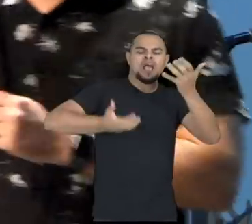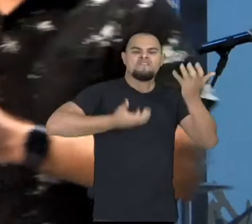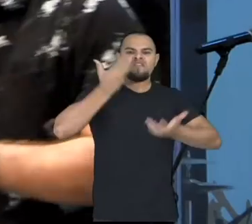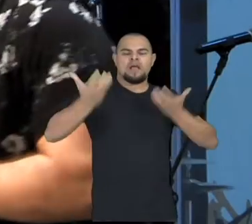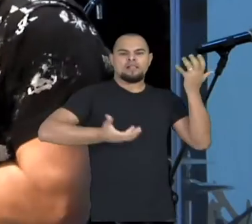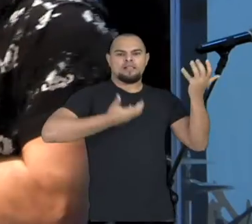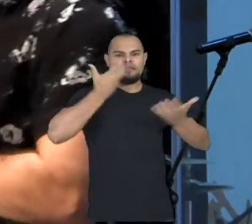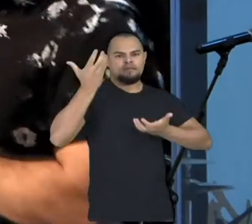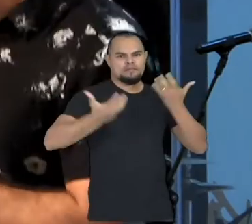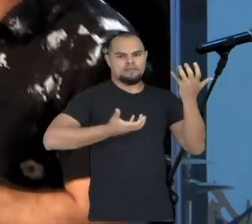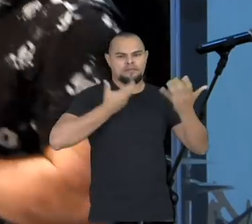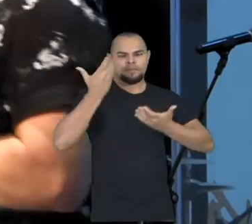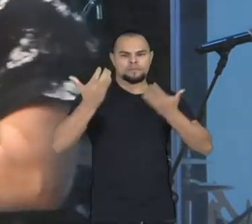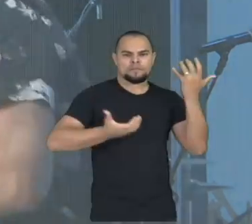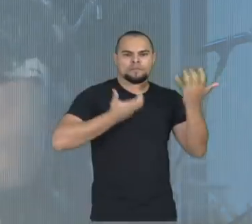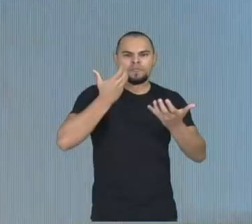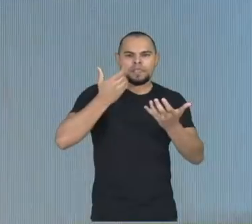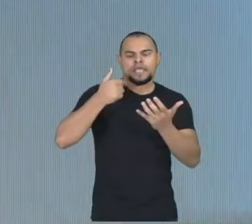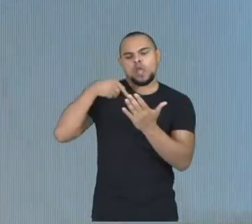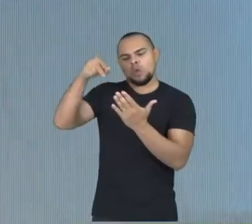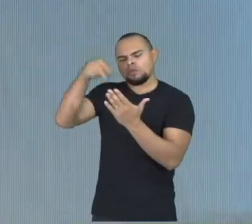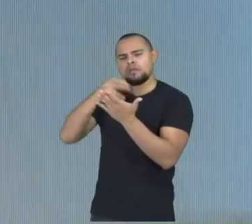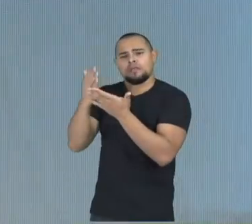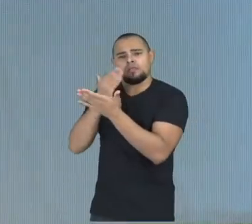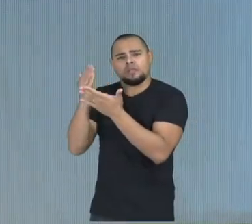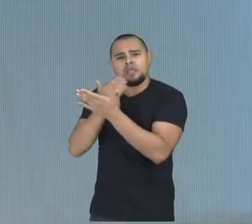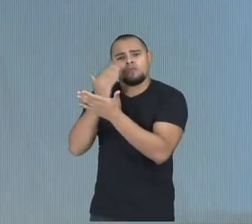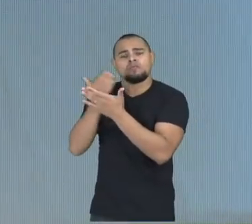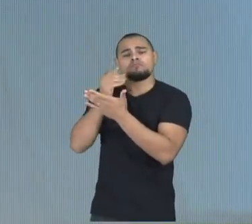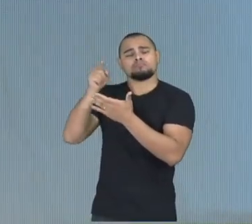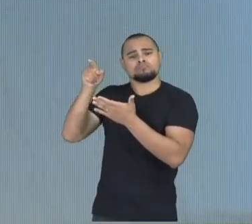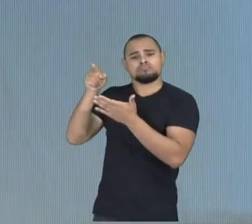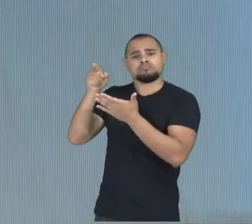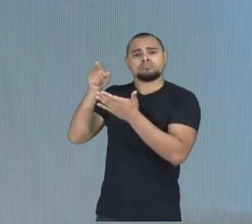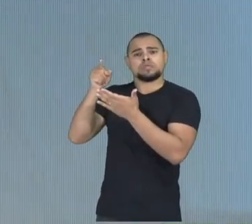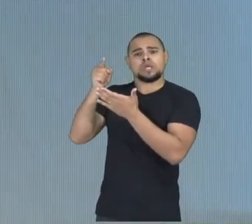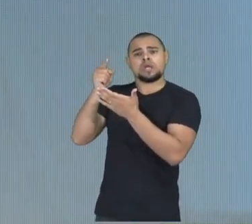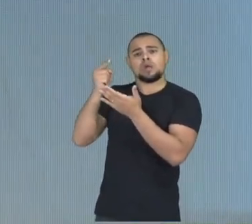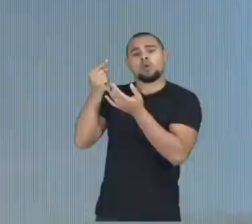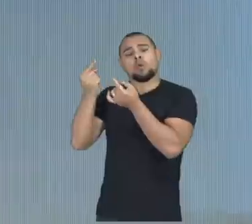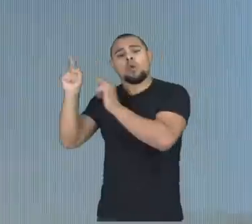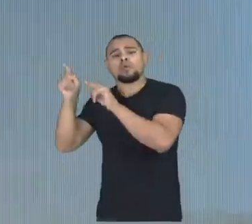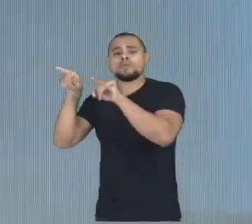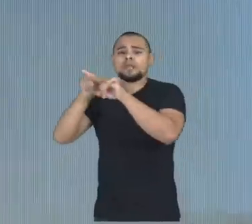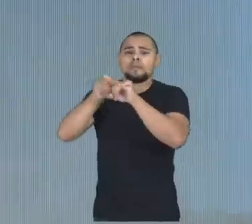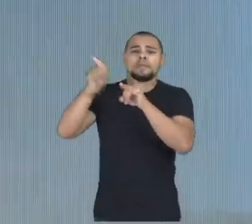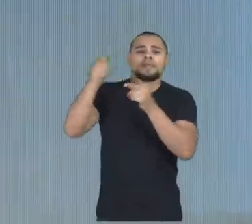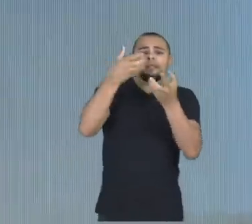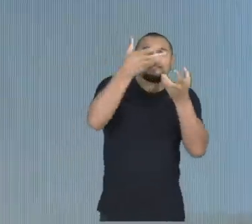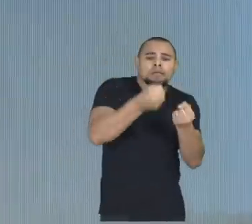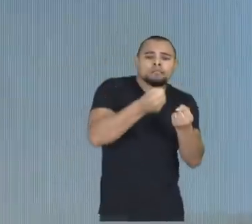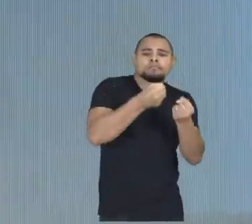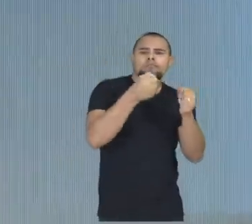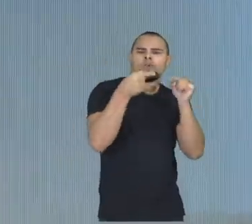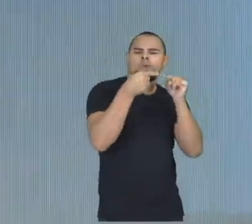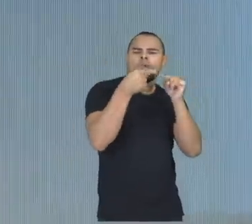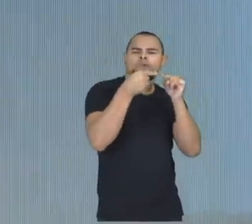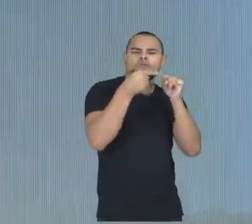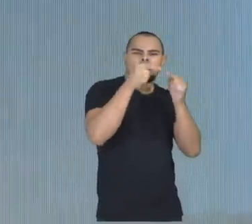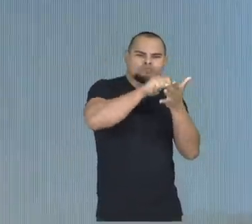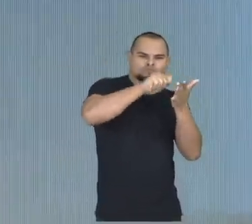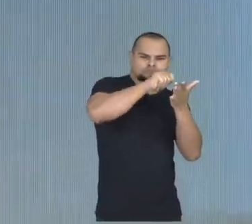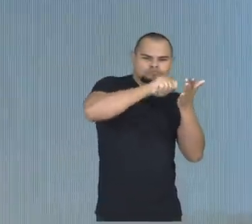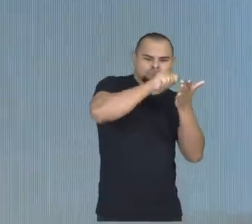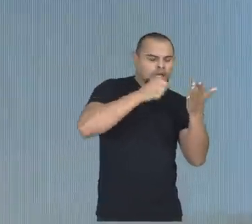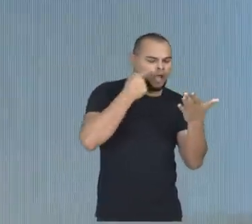E eu li livros contra e a favor a ele, e li algumas coisas, por exemplo, a diferença entre os